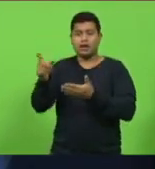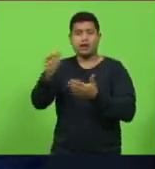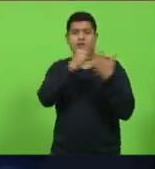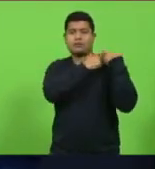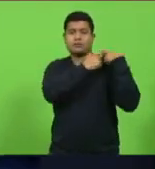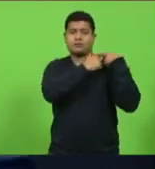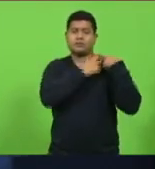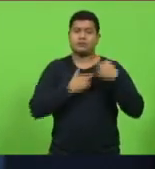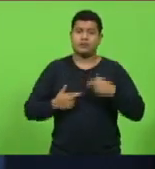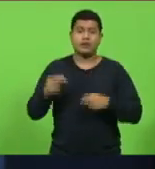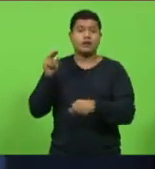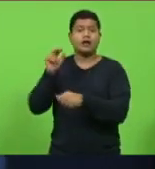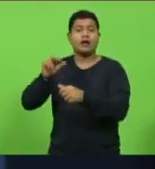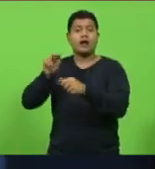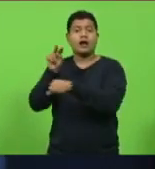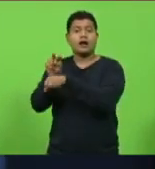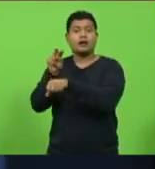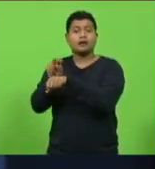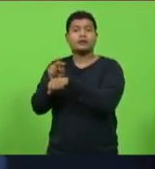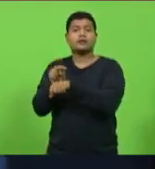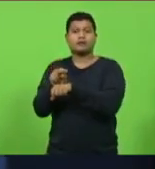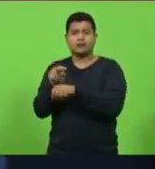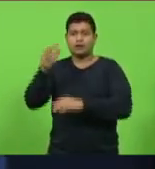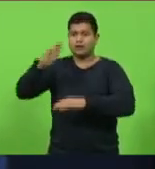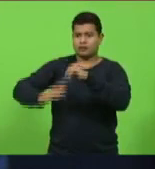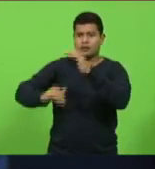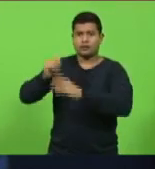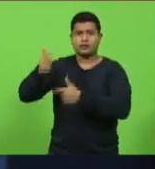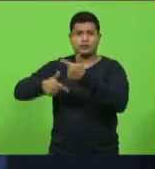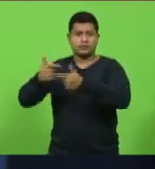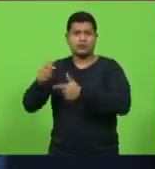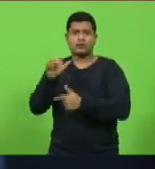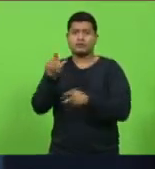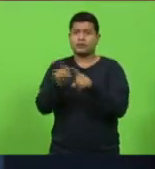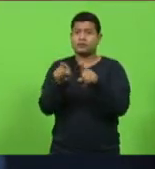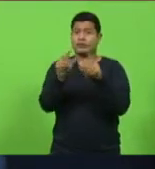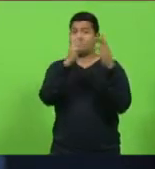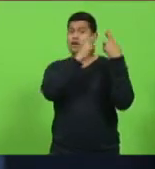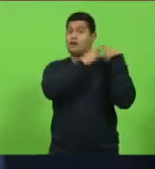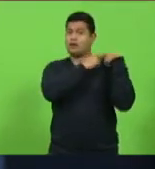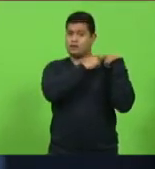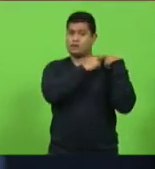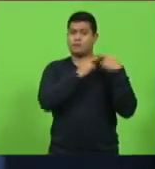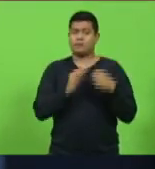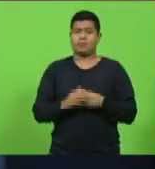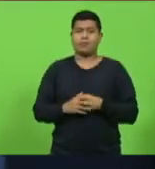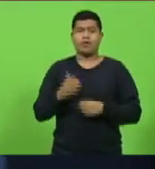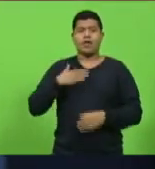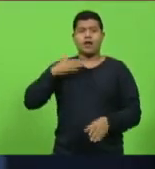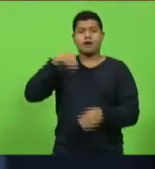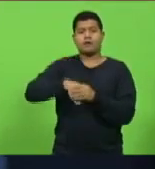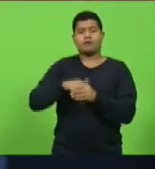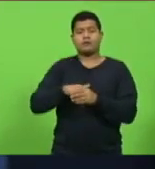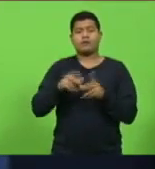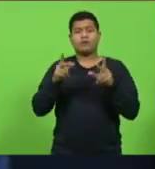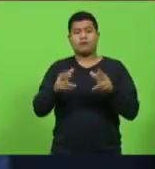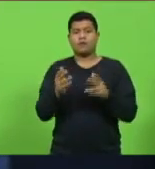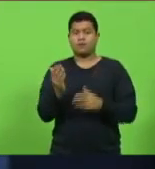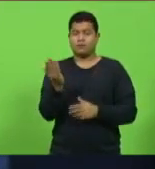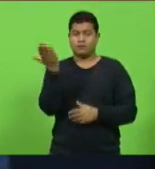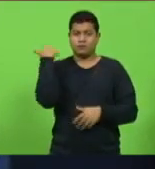e funções e responsabilidades no voto o qual proferir na seção anterior